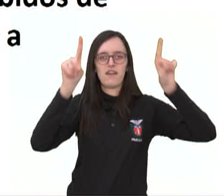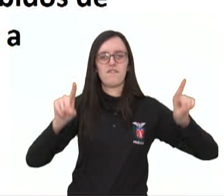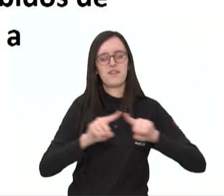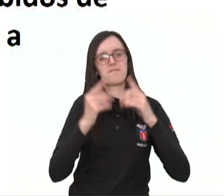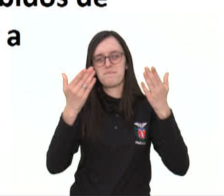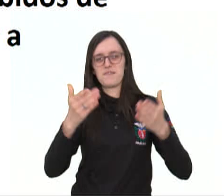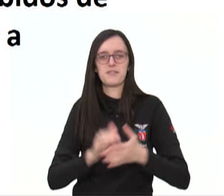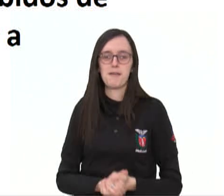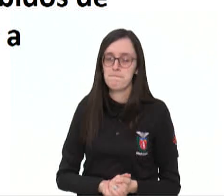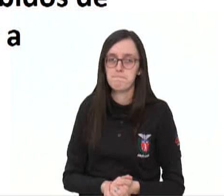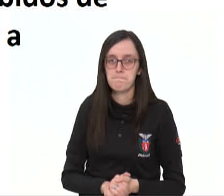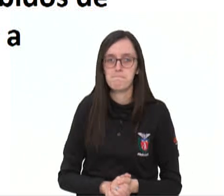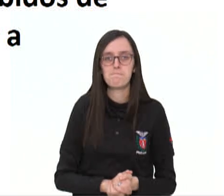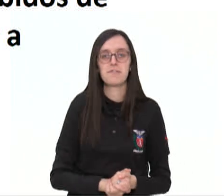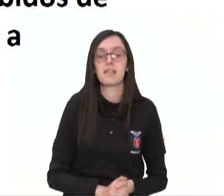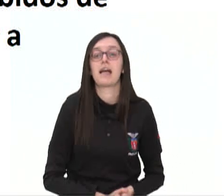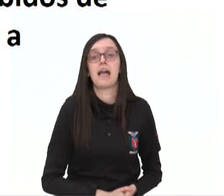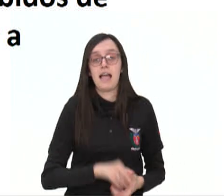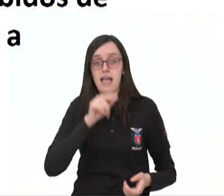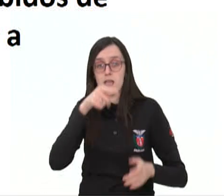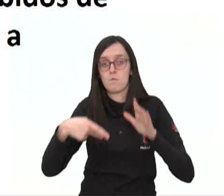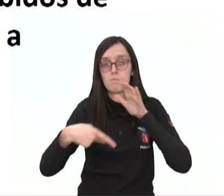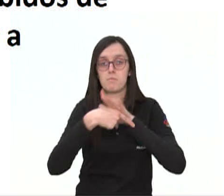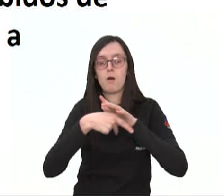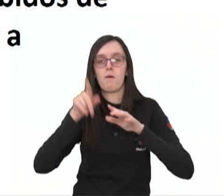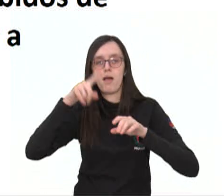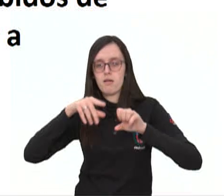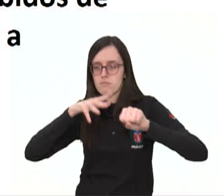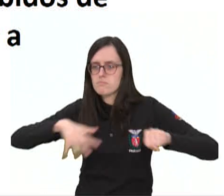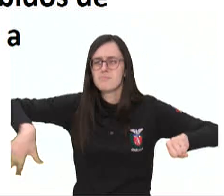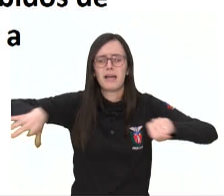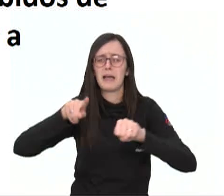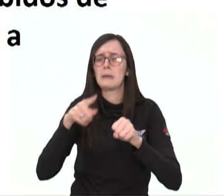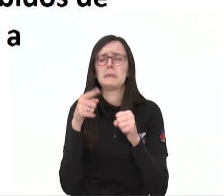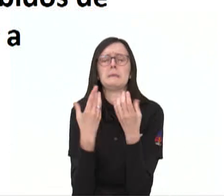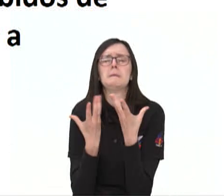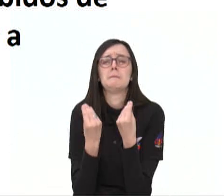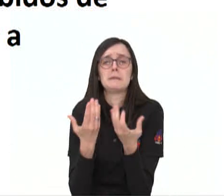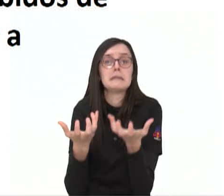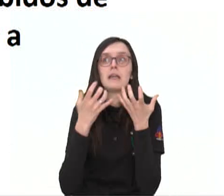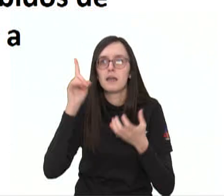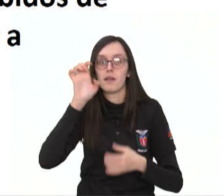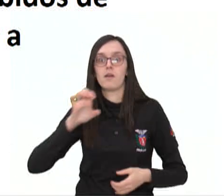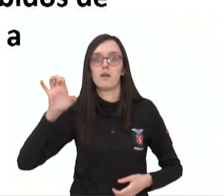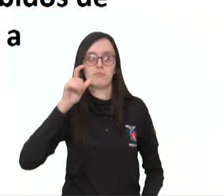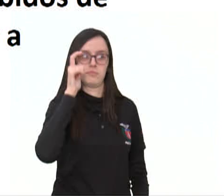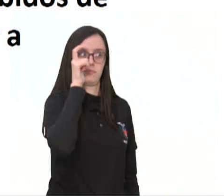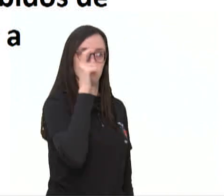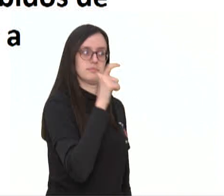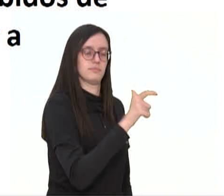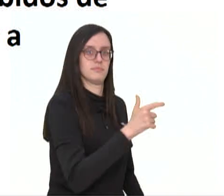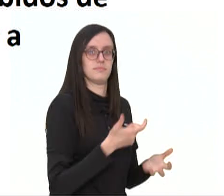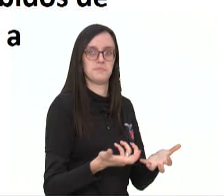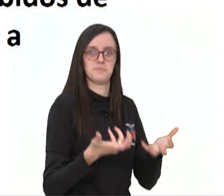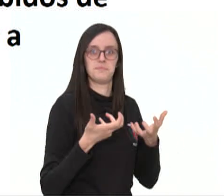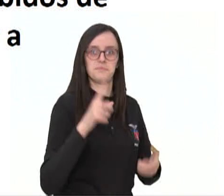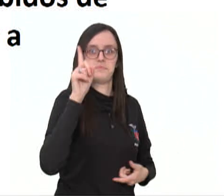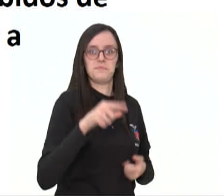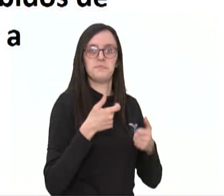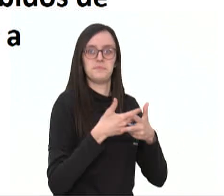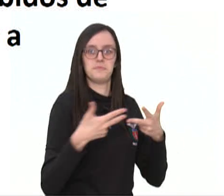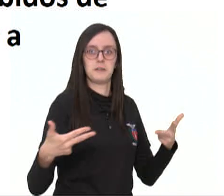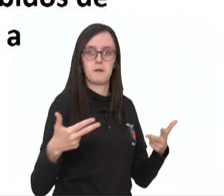você. Essas drogas do sertão eram muito cobiçadas na Europa. Elas eram vistas como